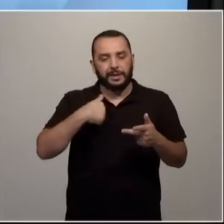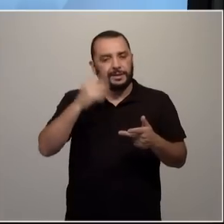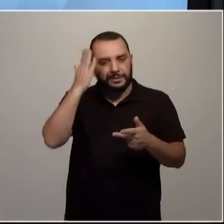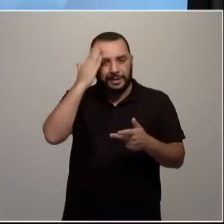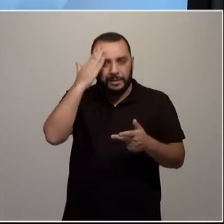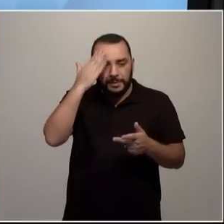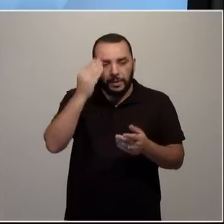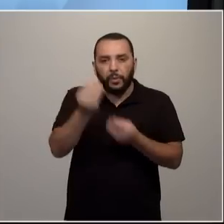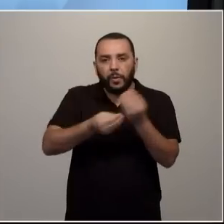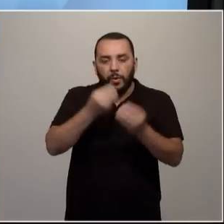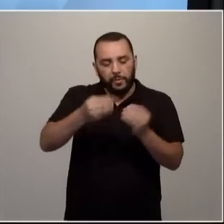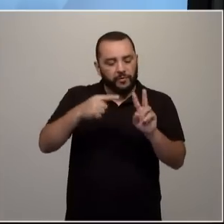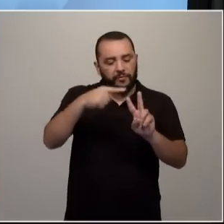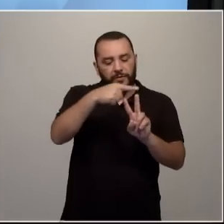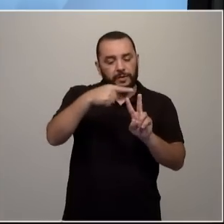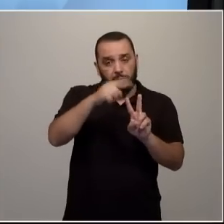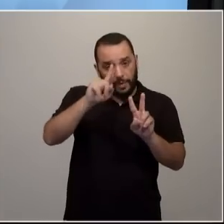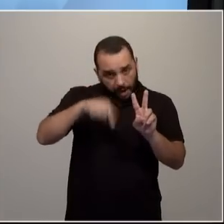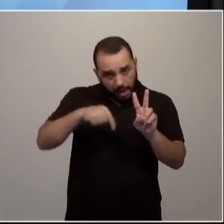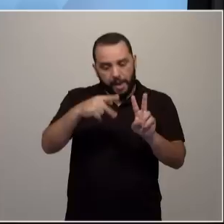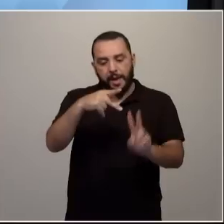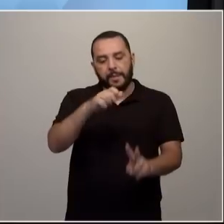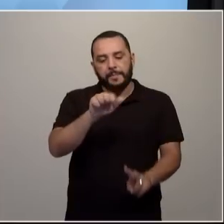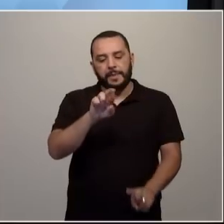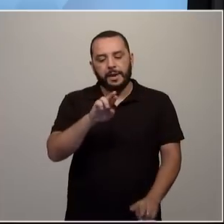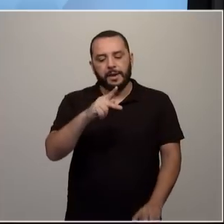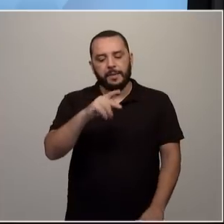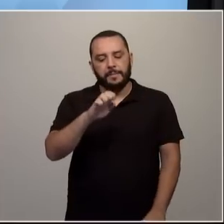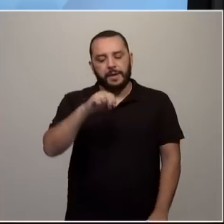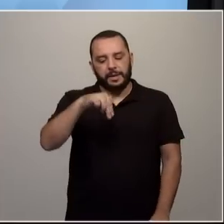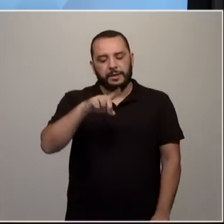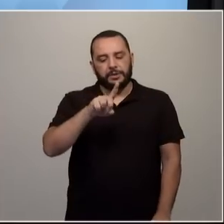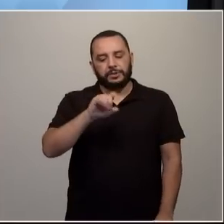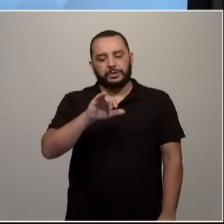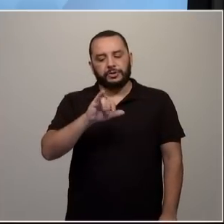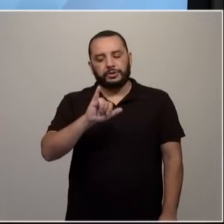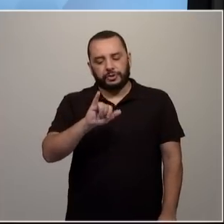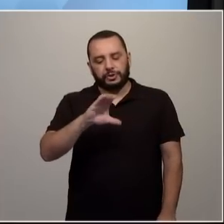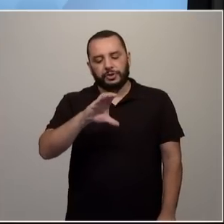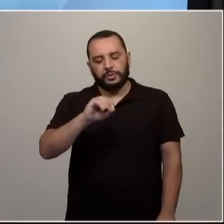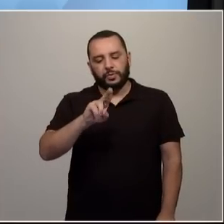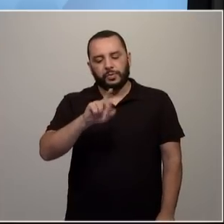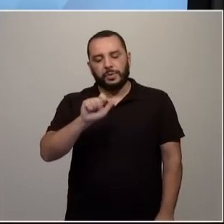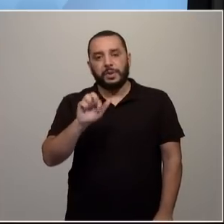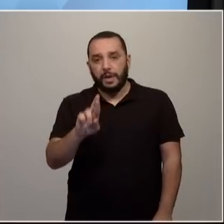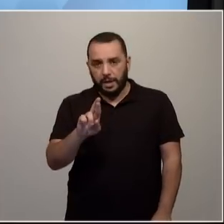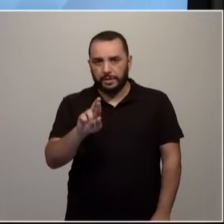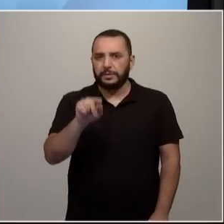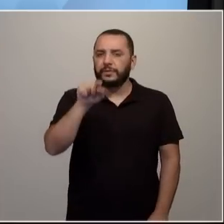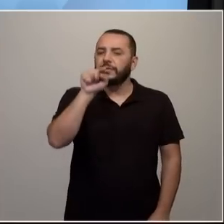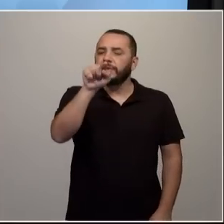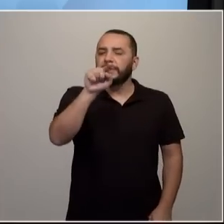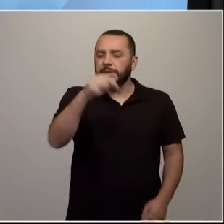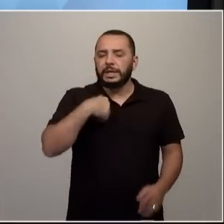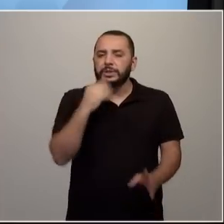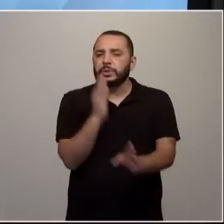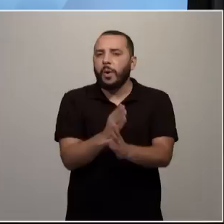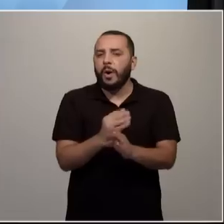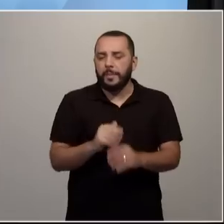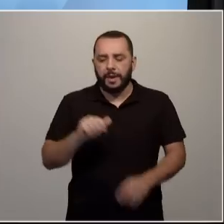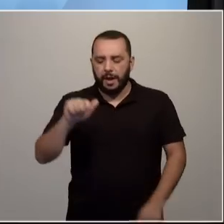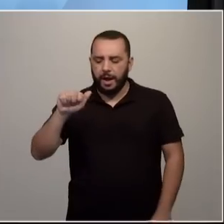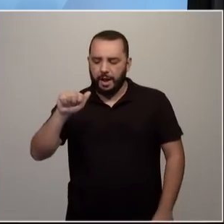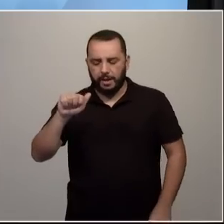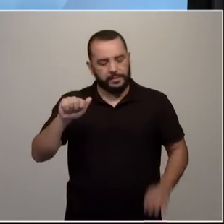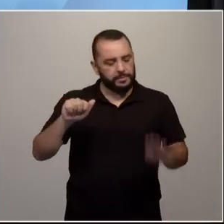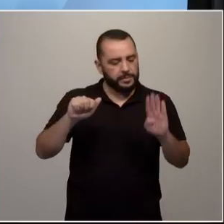os seguintes, eu poderia fazer uma pergunta para vocês assim, para que valor, o que você descobre sobre A e B, sabendo